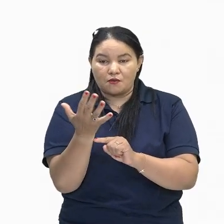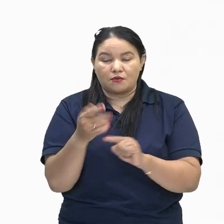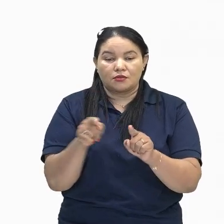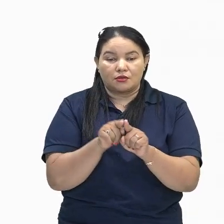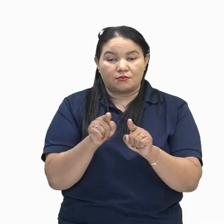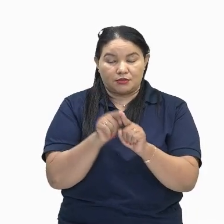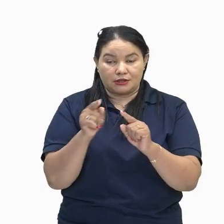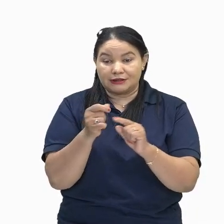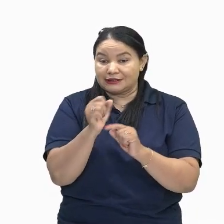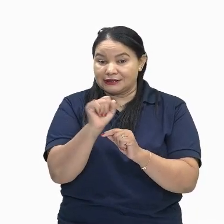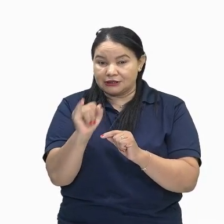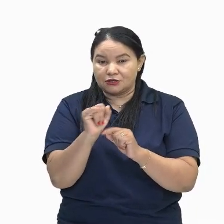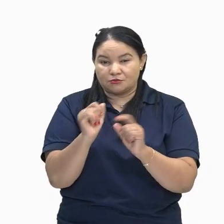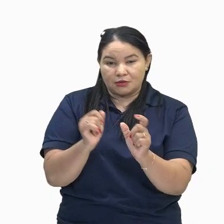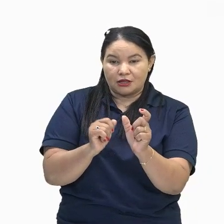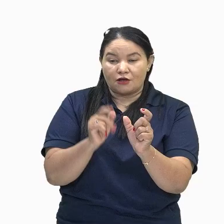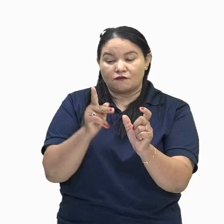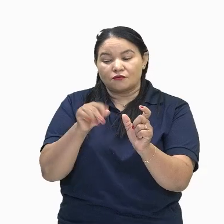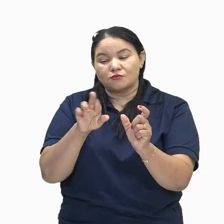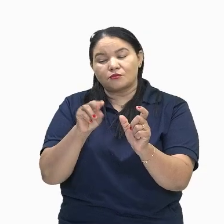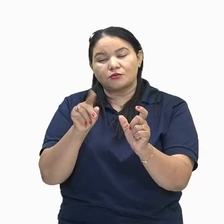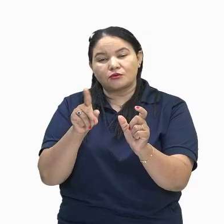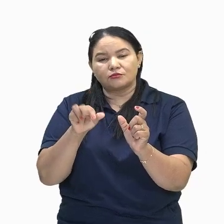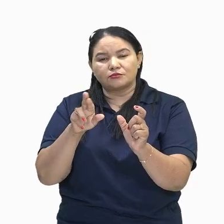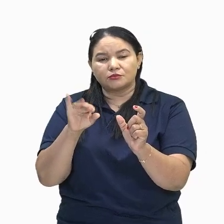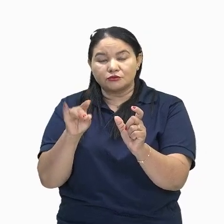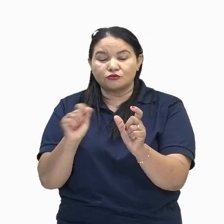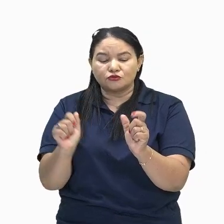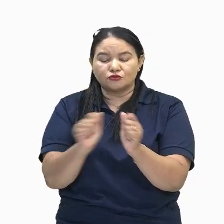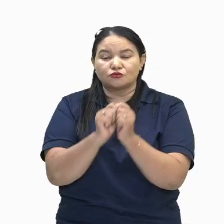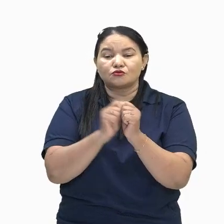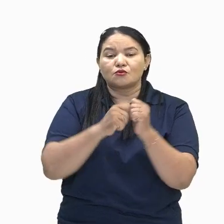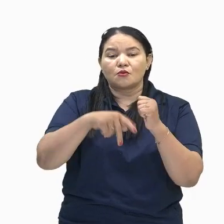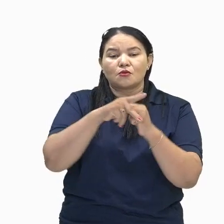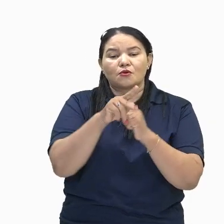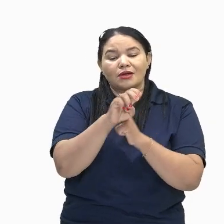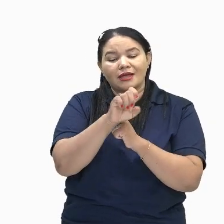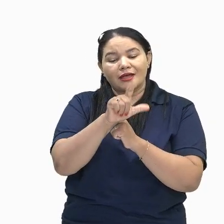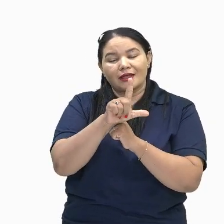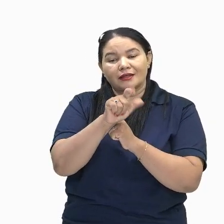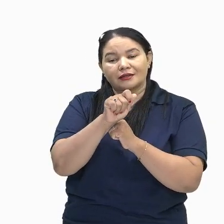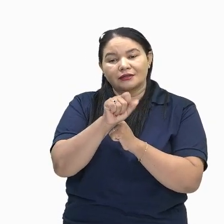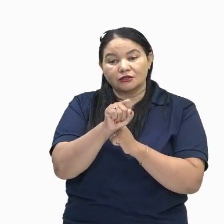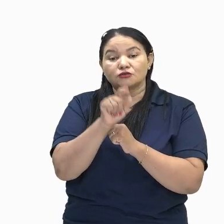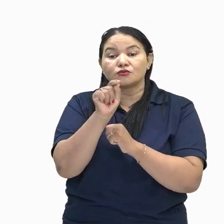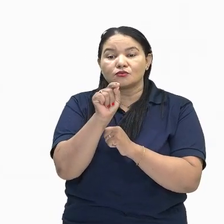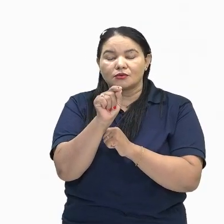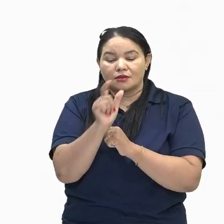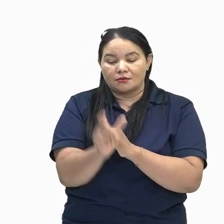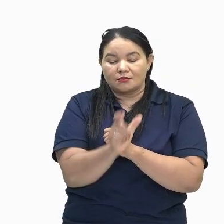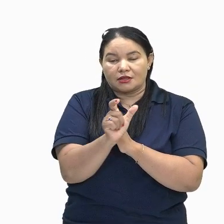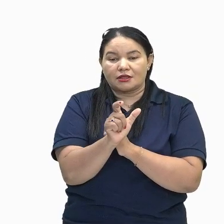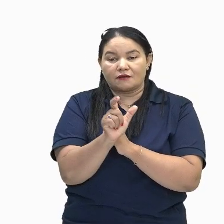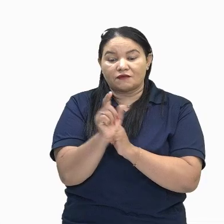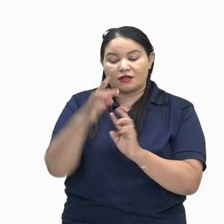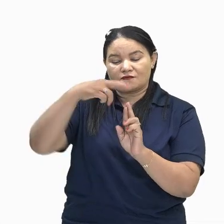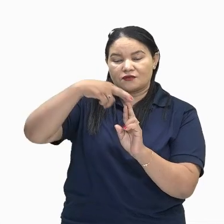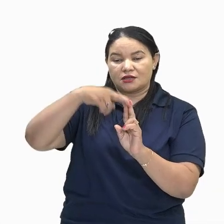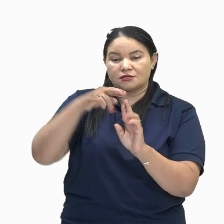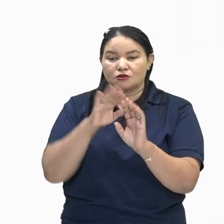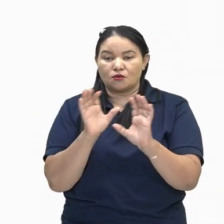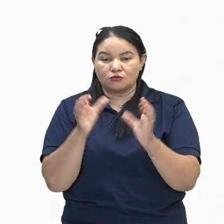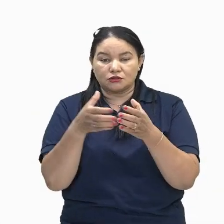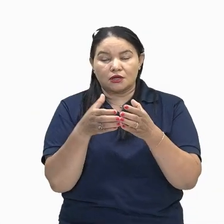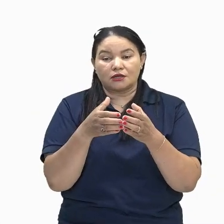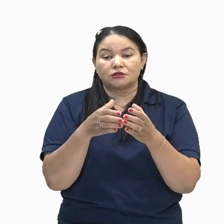que próprio está bem do lado da palavra elas, certo? Então, elas se refere à palavra comunidades. Então,